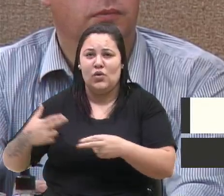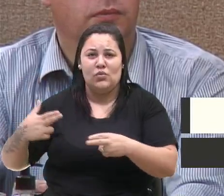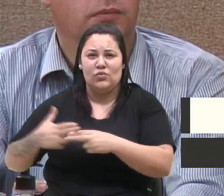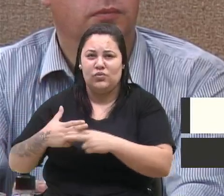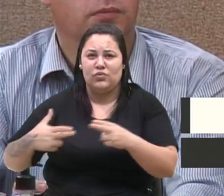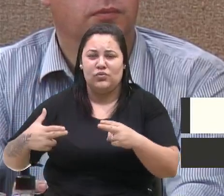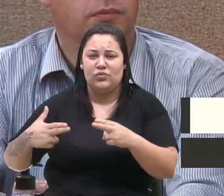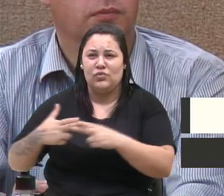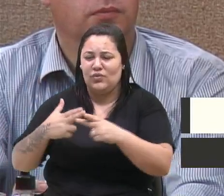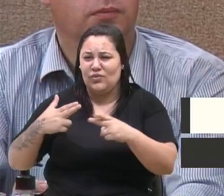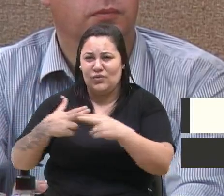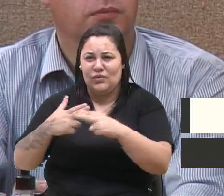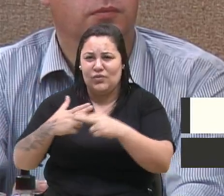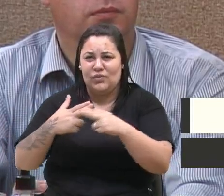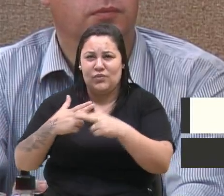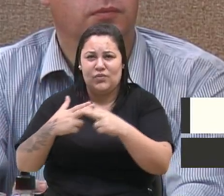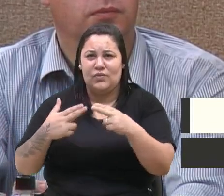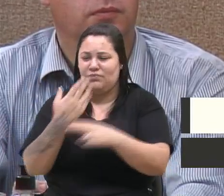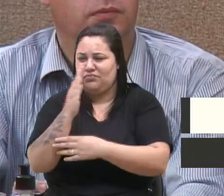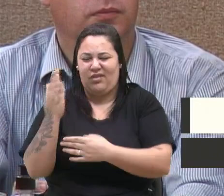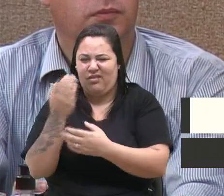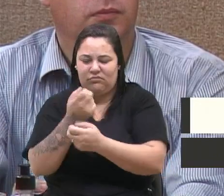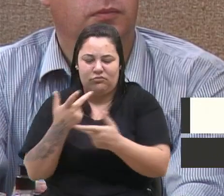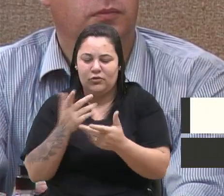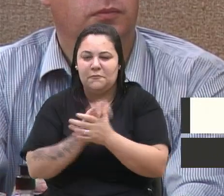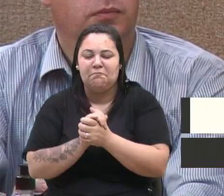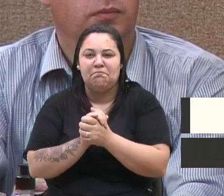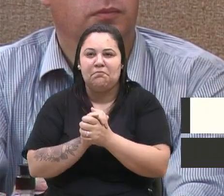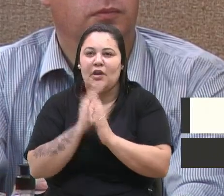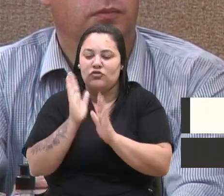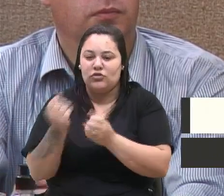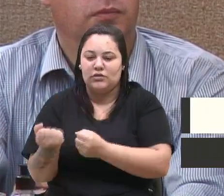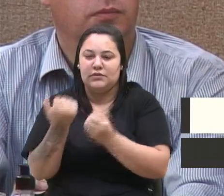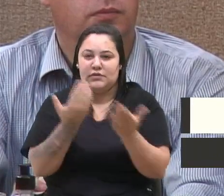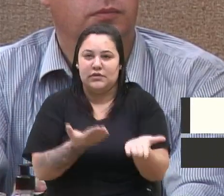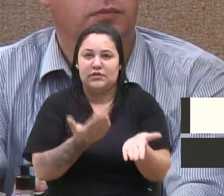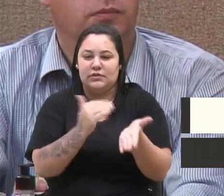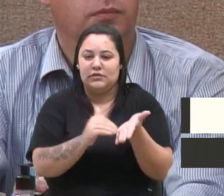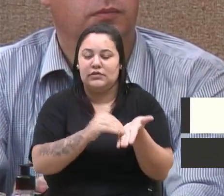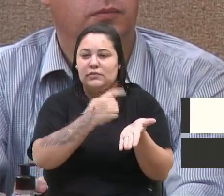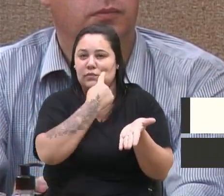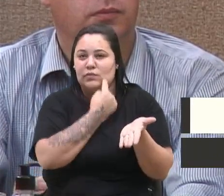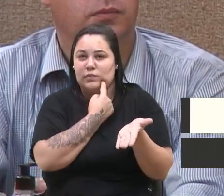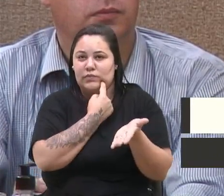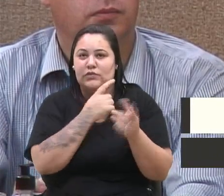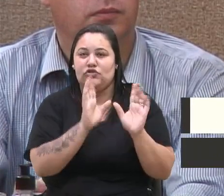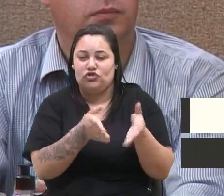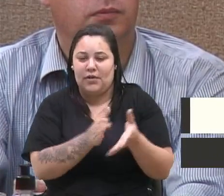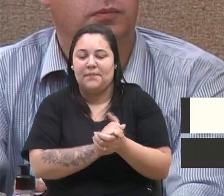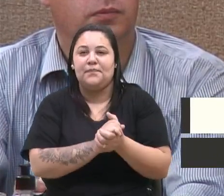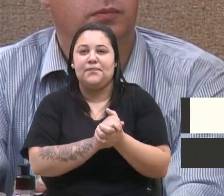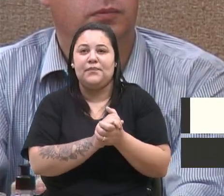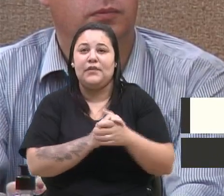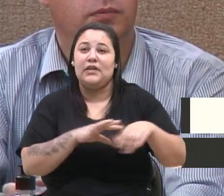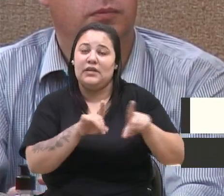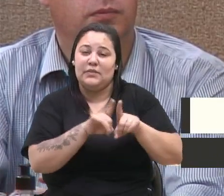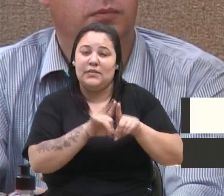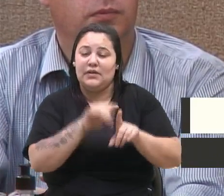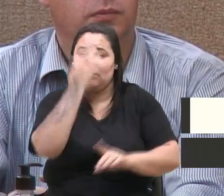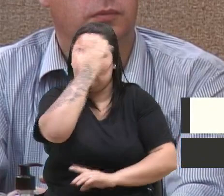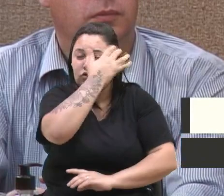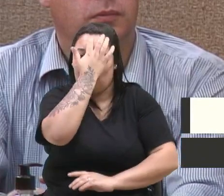esse material levantado já está entregue ao senhor secretário da Habitação e entregue ao senhor